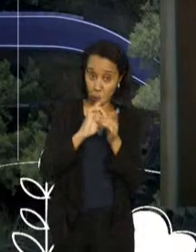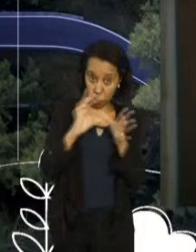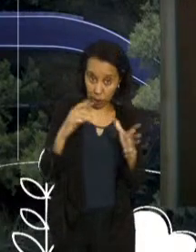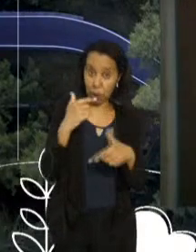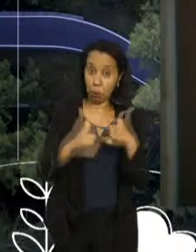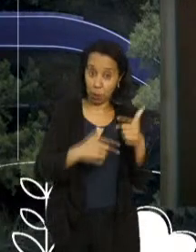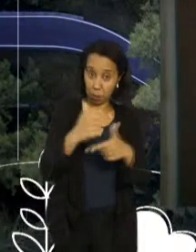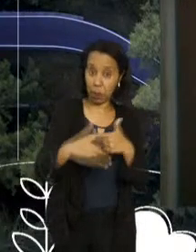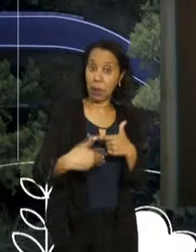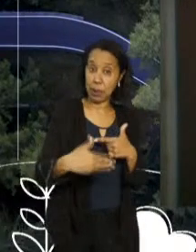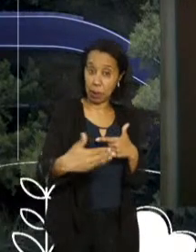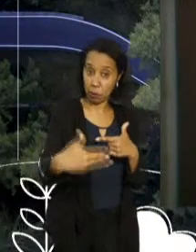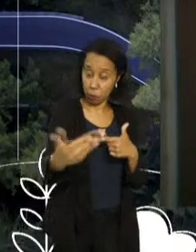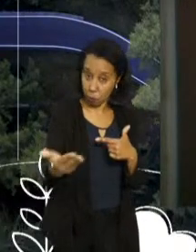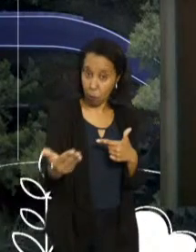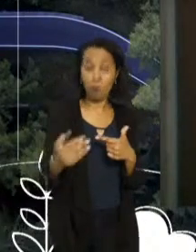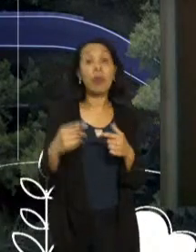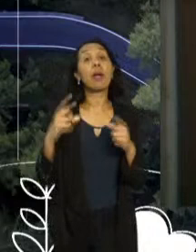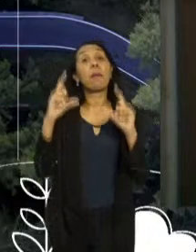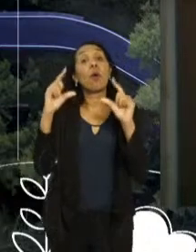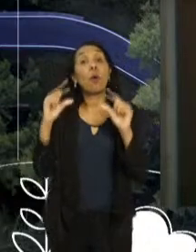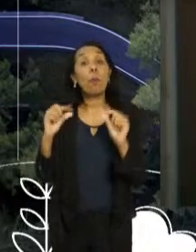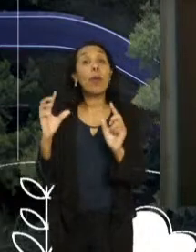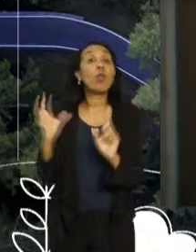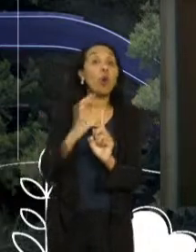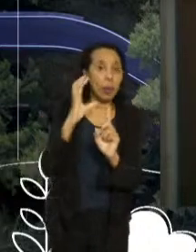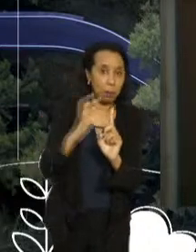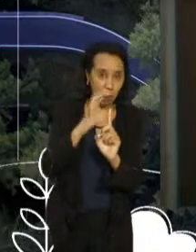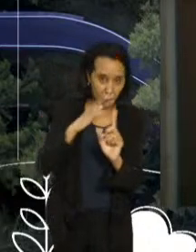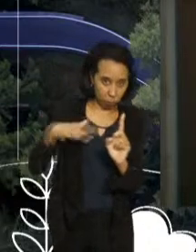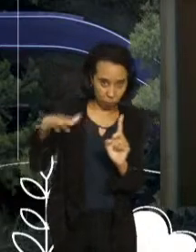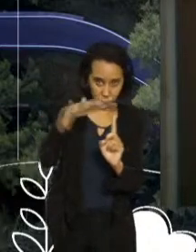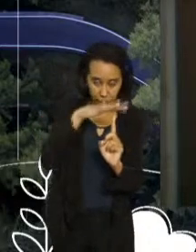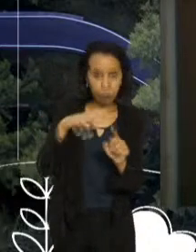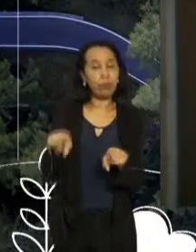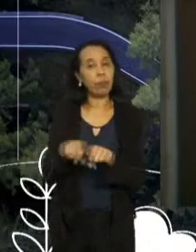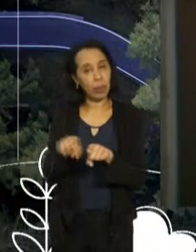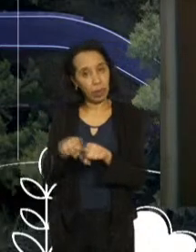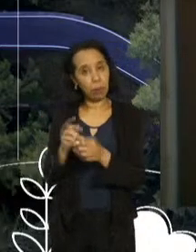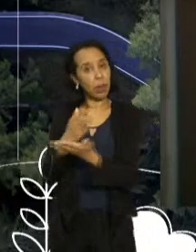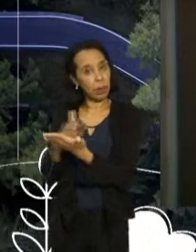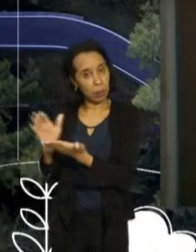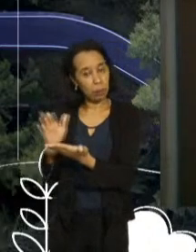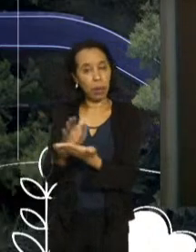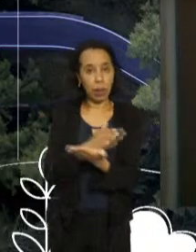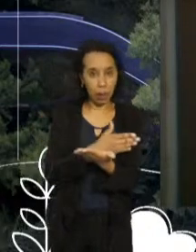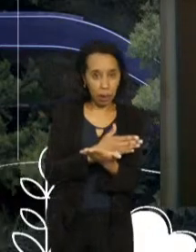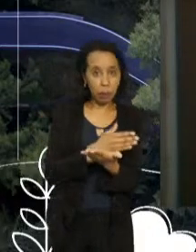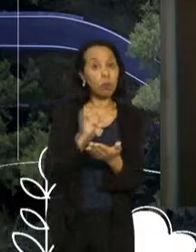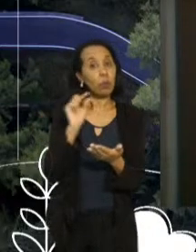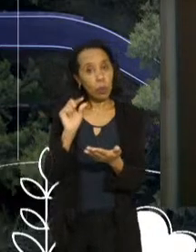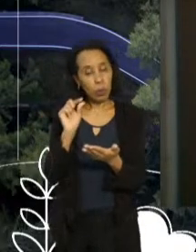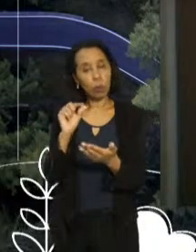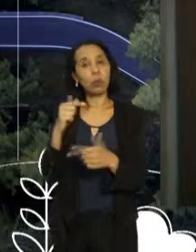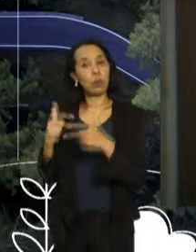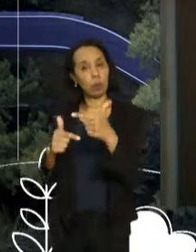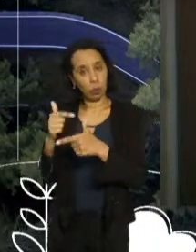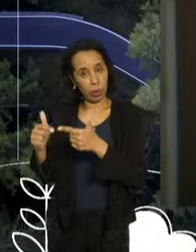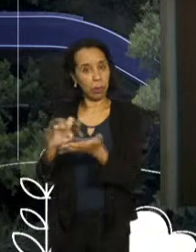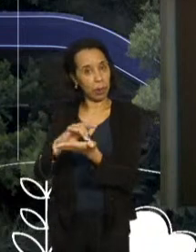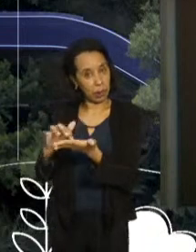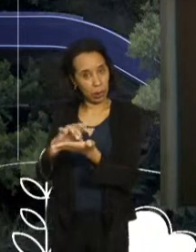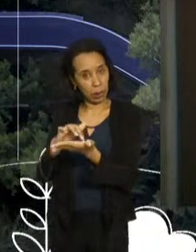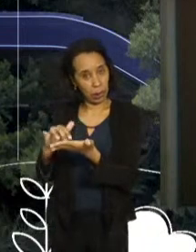que eu pretendo desenvolver com menor impacto ambiental. Então, nós também temos que separar um pouco o que é o trabalho da